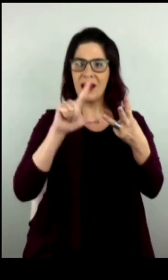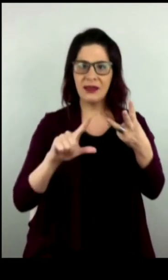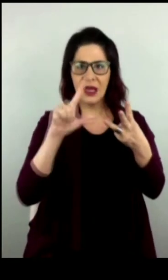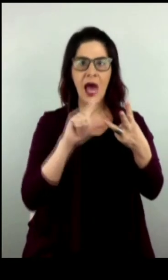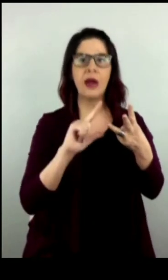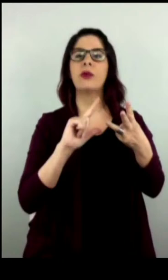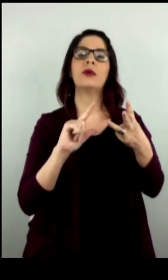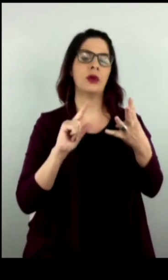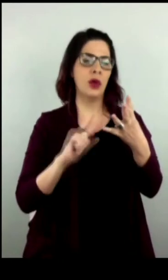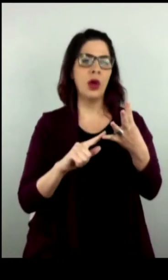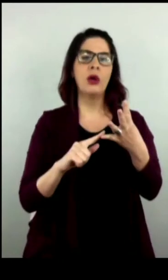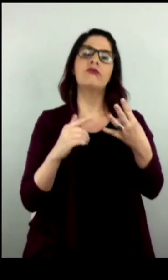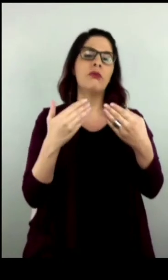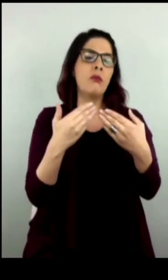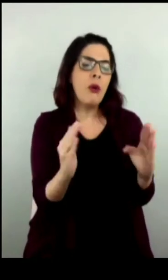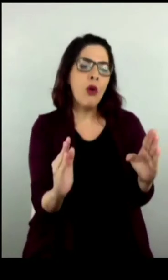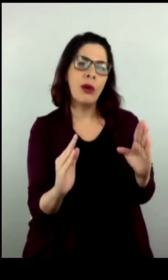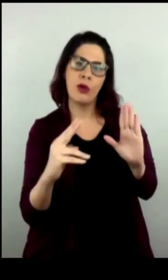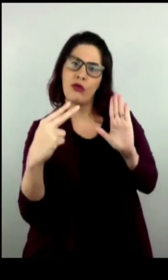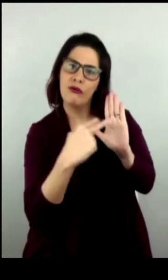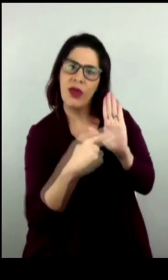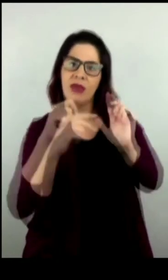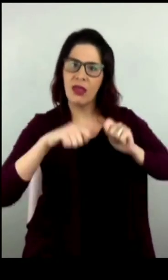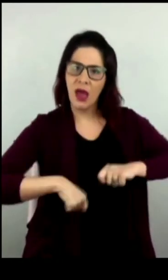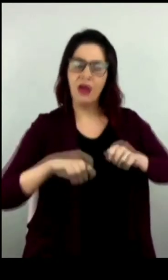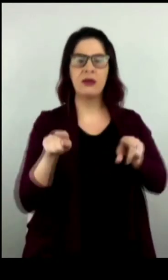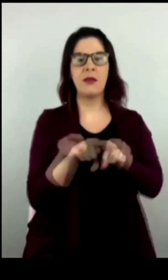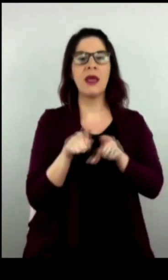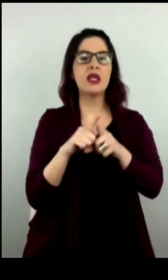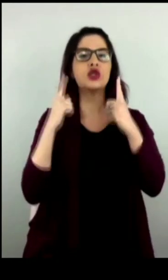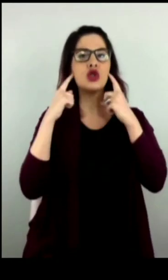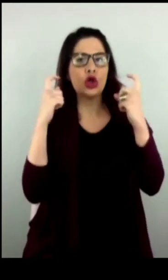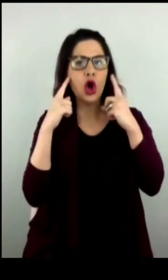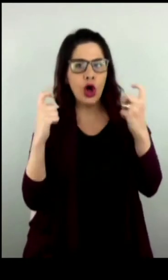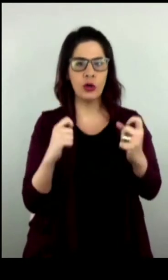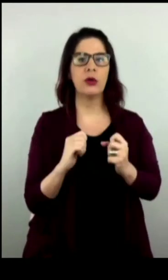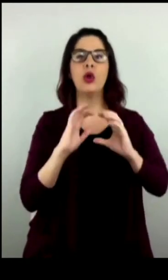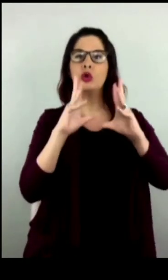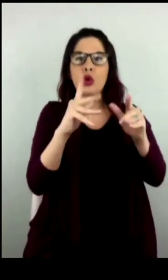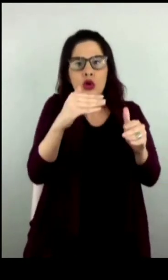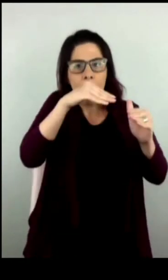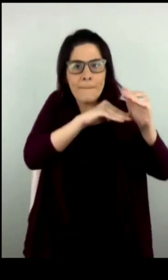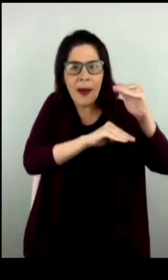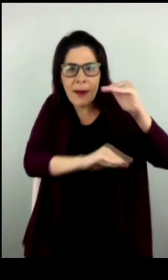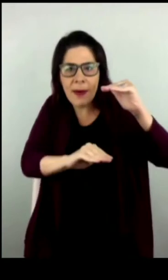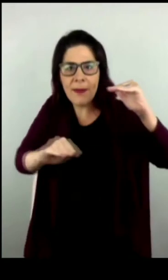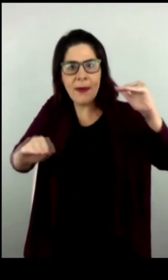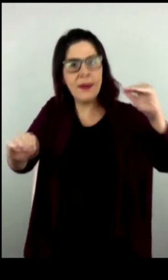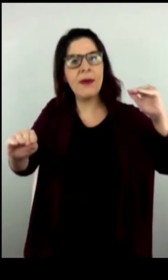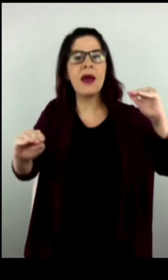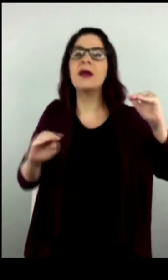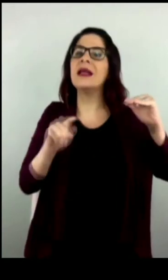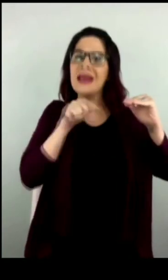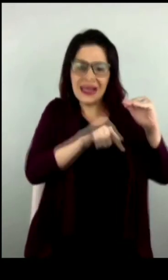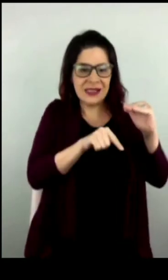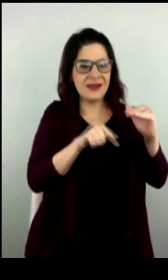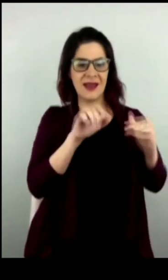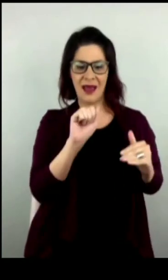sonoros, que marcam não só as obras desses cineastas que